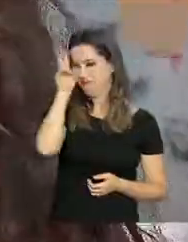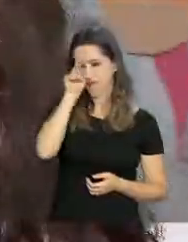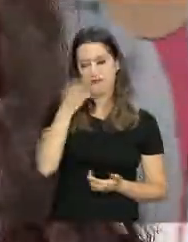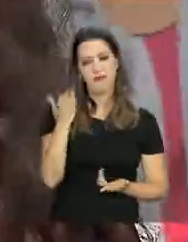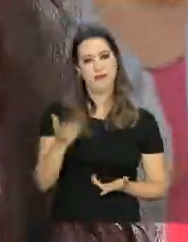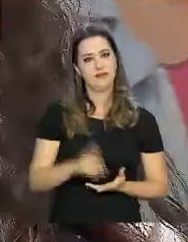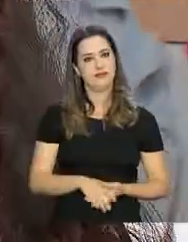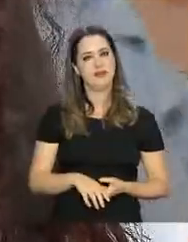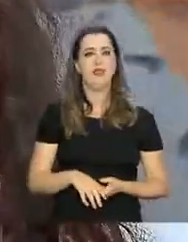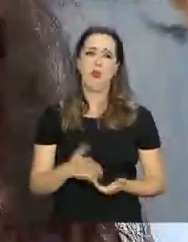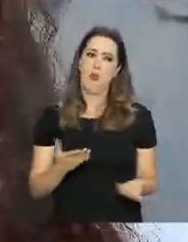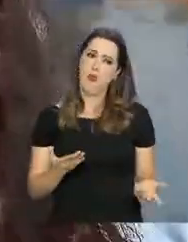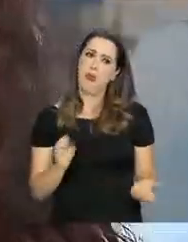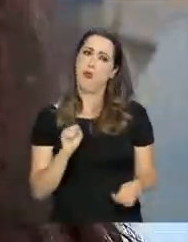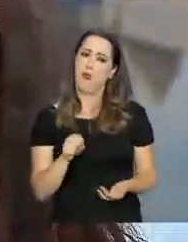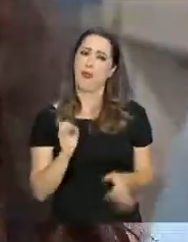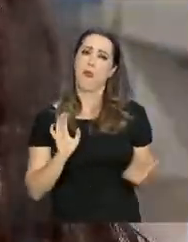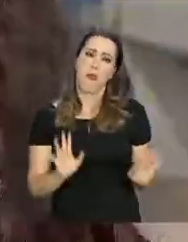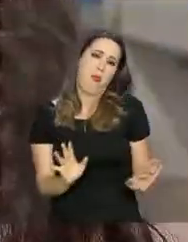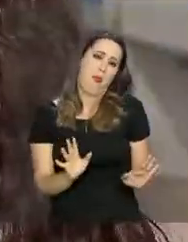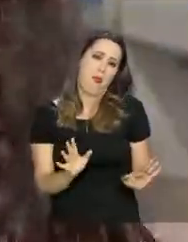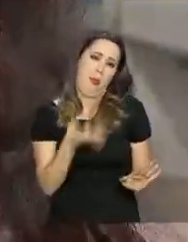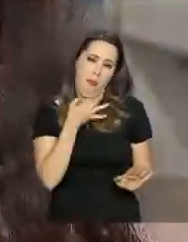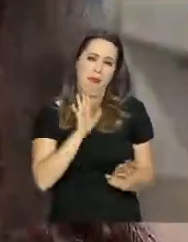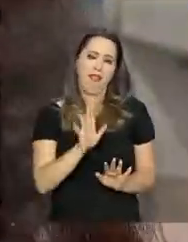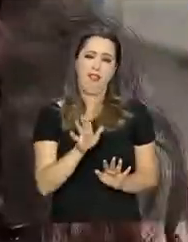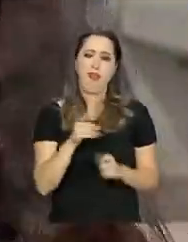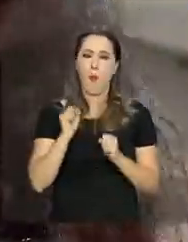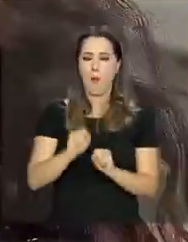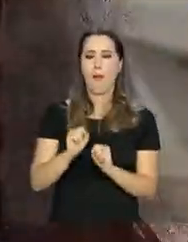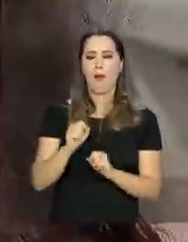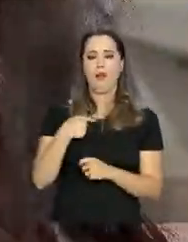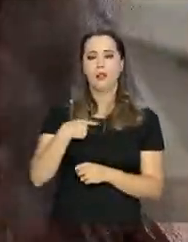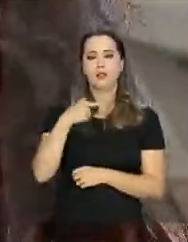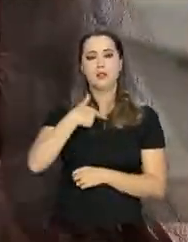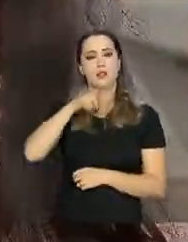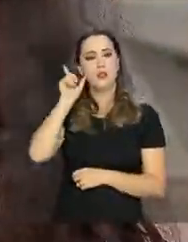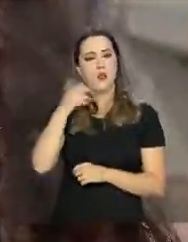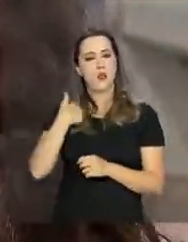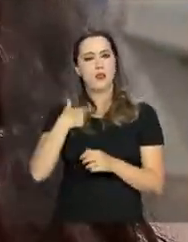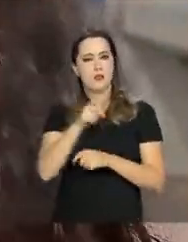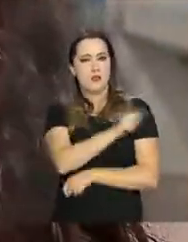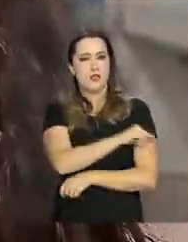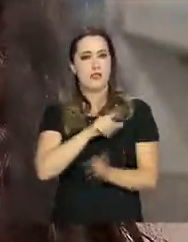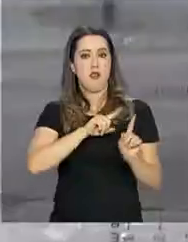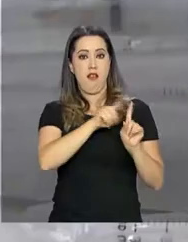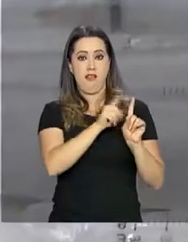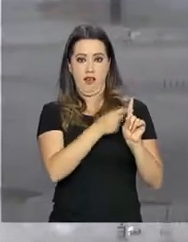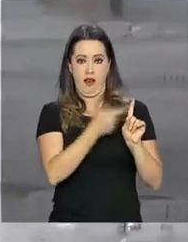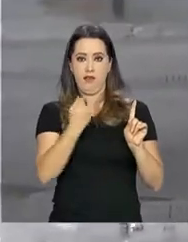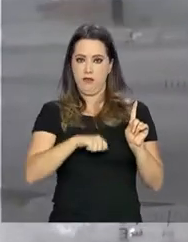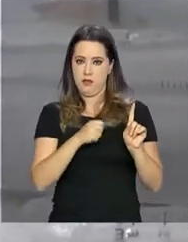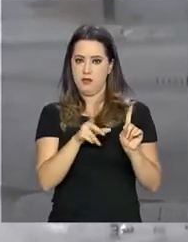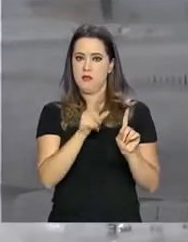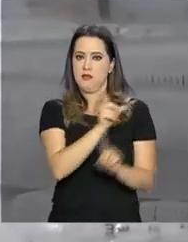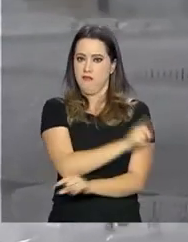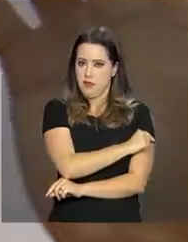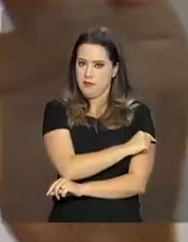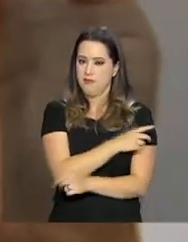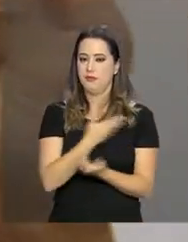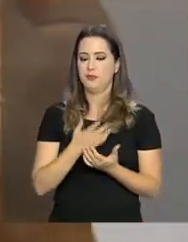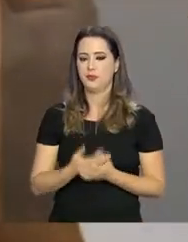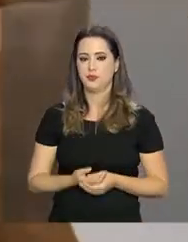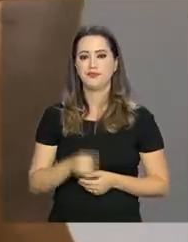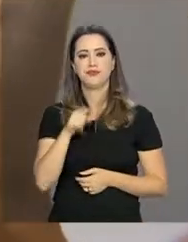Eu acho que sim. Eu acho que a última vacina que eu tomei foi quando eu engravidei. E olha só quem